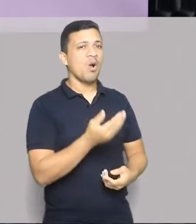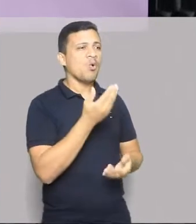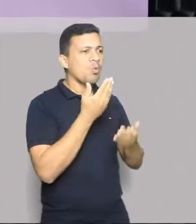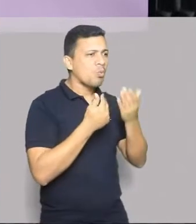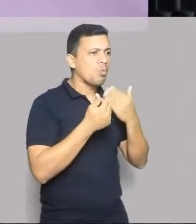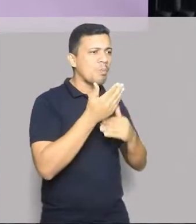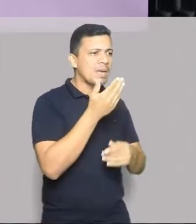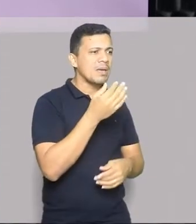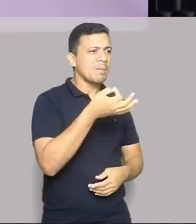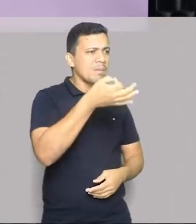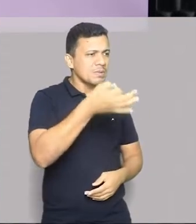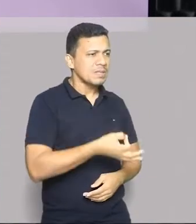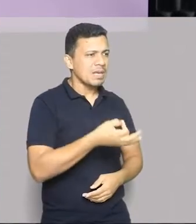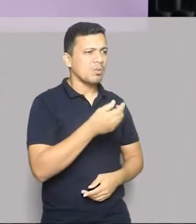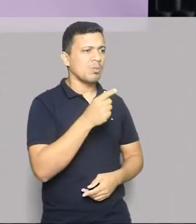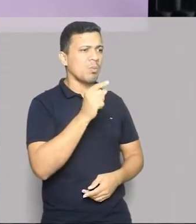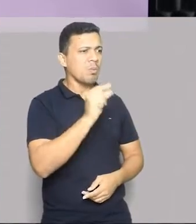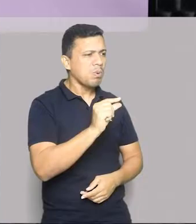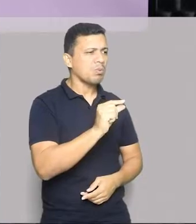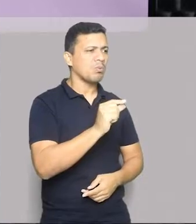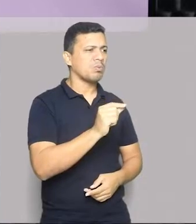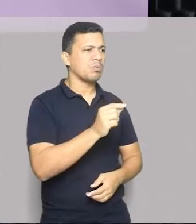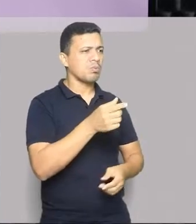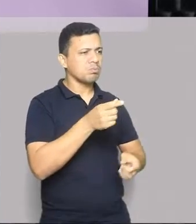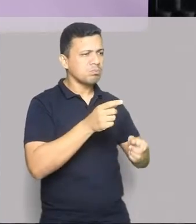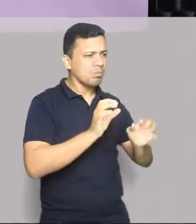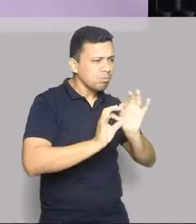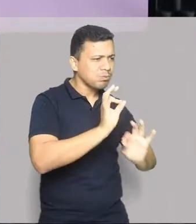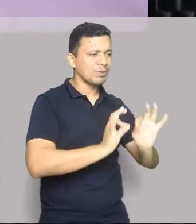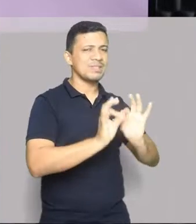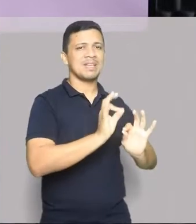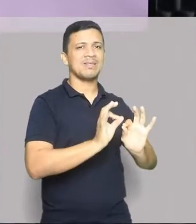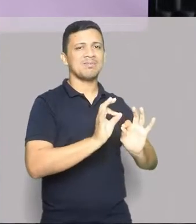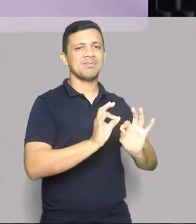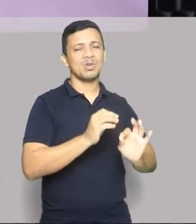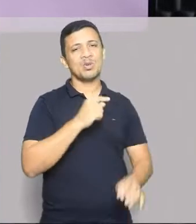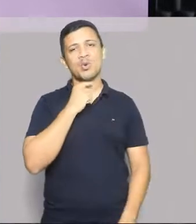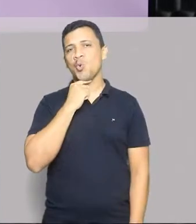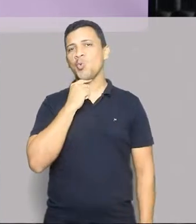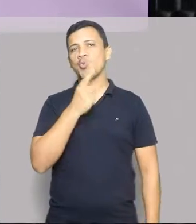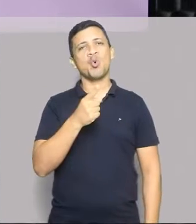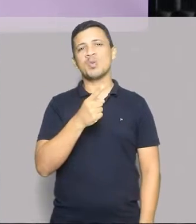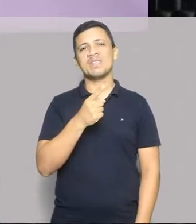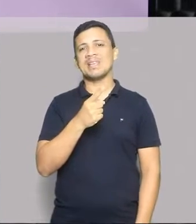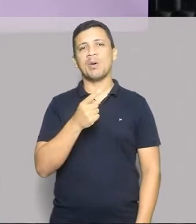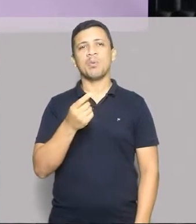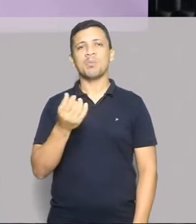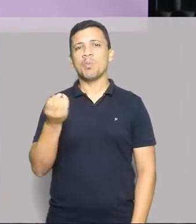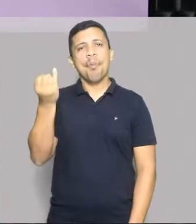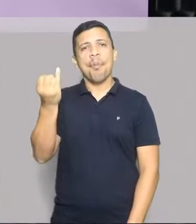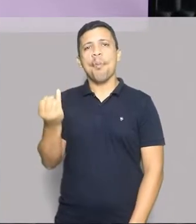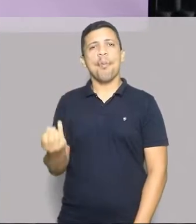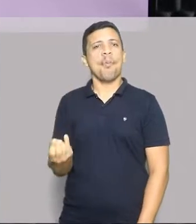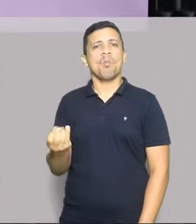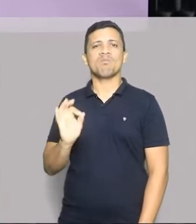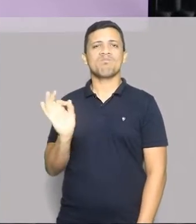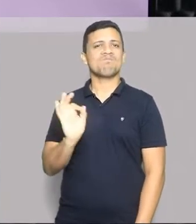não emagrecer são orações contrárias, que trazem ideias contrárias. Daí, nós temos a